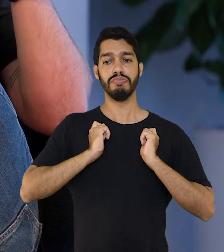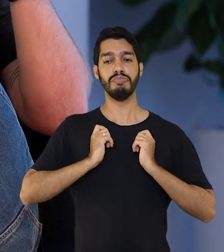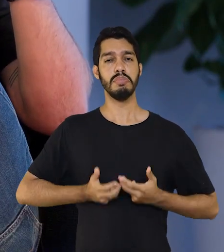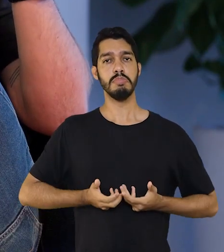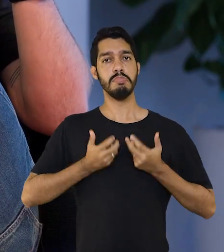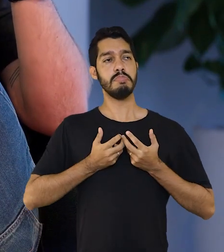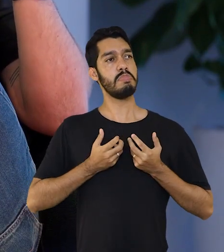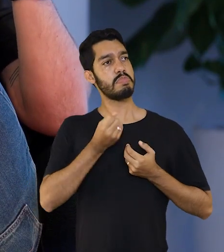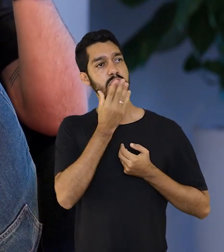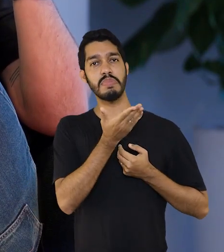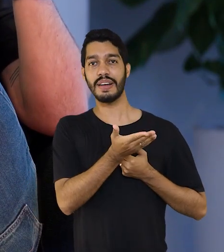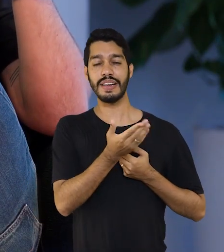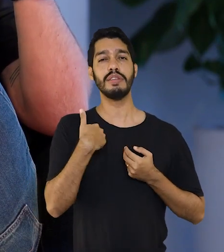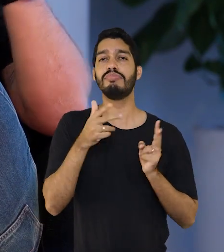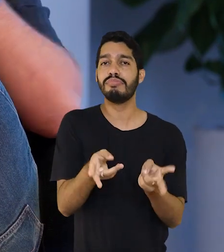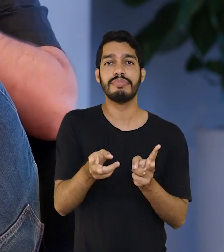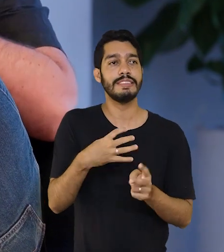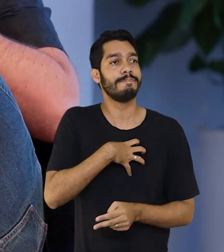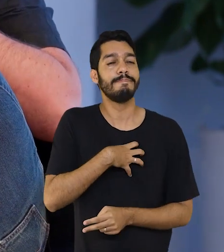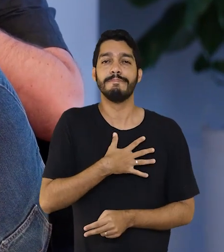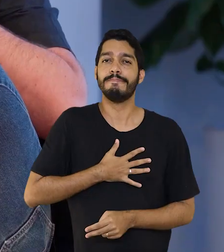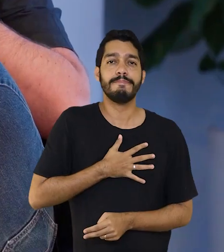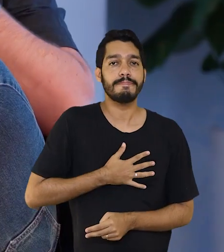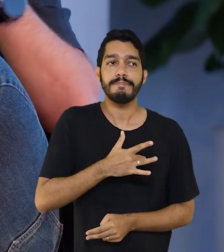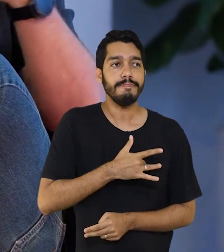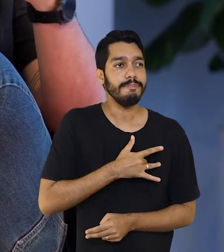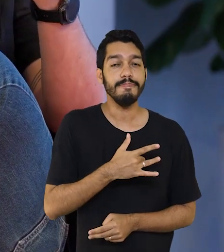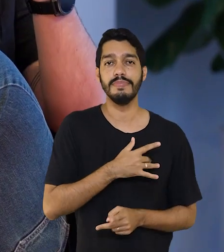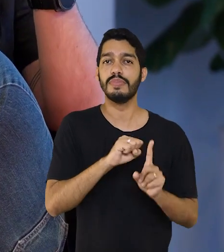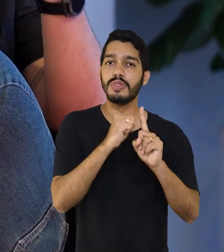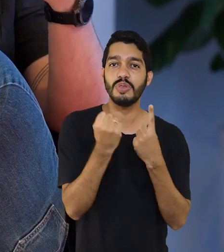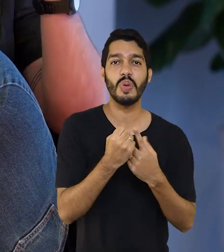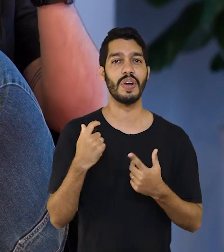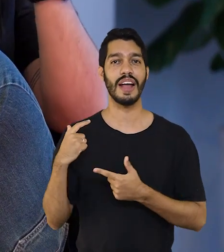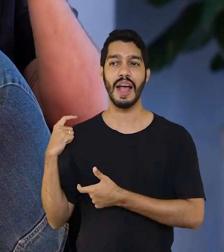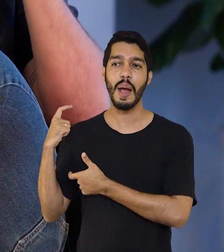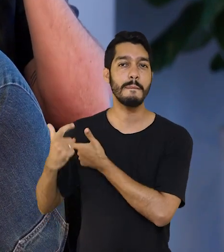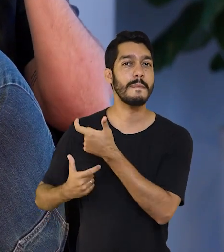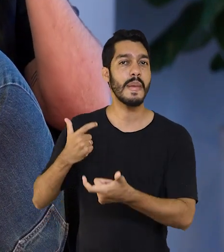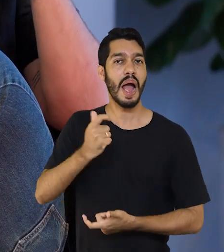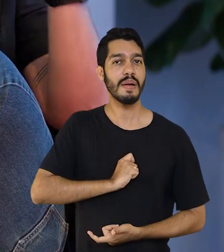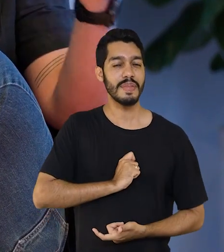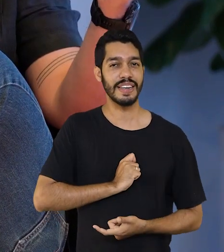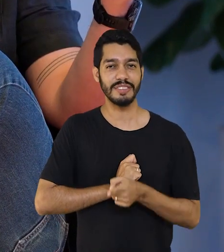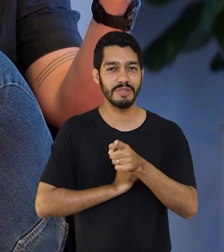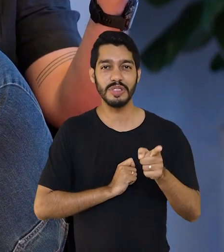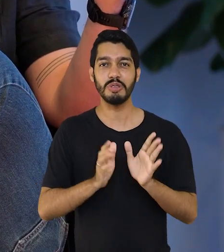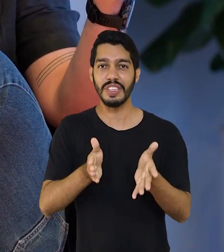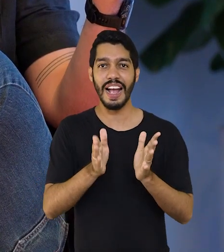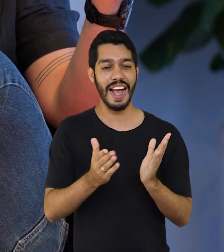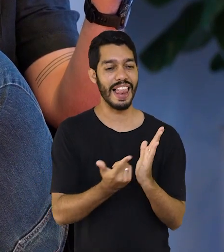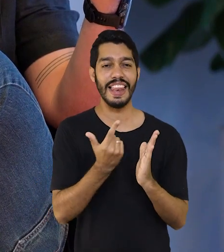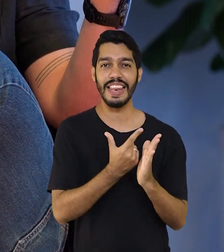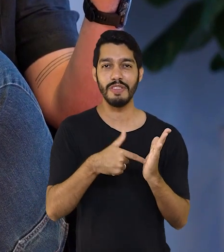veio muito inspirada nesse lugar, assim. Eu sempre tive uma paixão muito grande por sociologia, antropologia. Na minha época de faculdade,